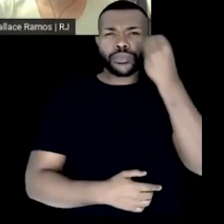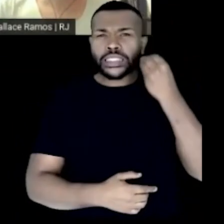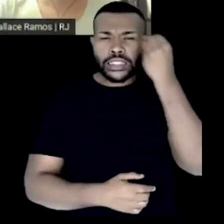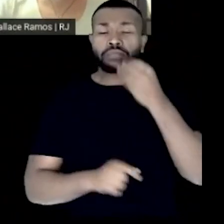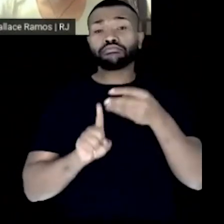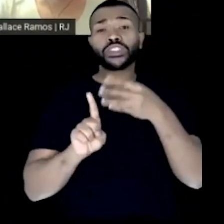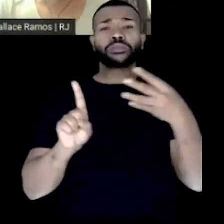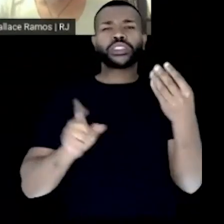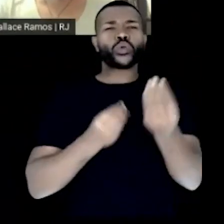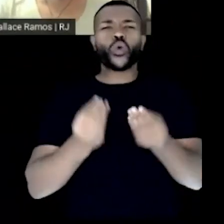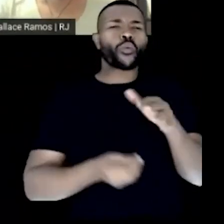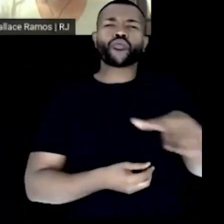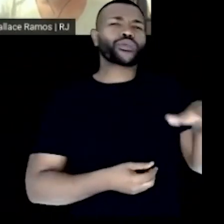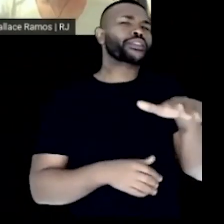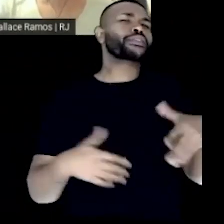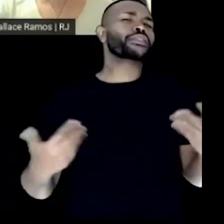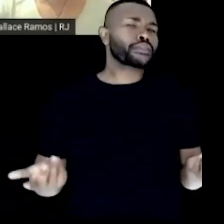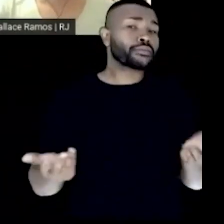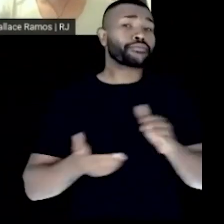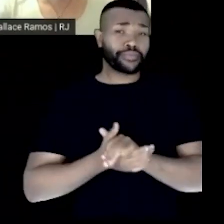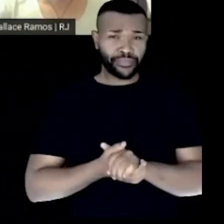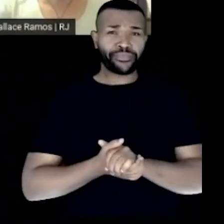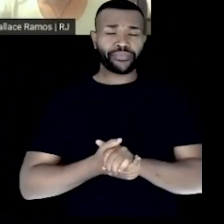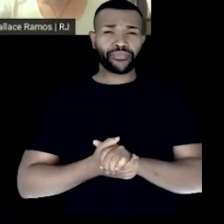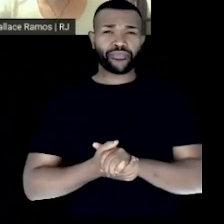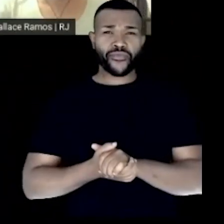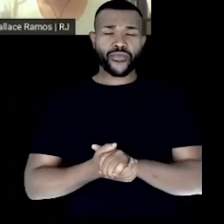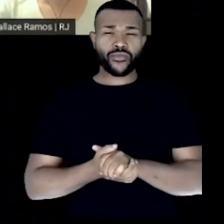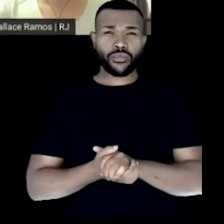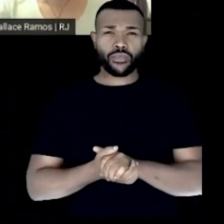vidas LGBT, de experiências LGBTQs? Como é isso para vocês?